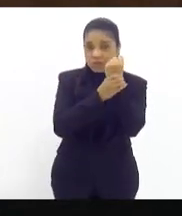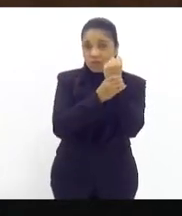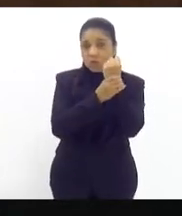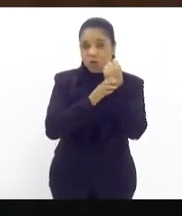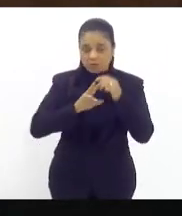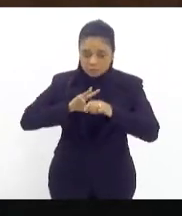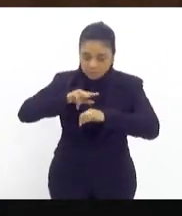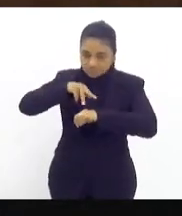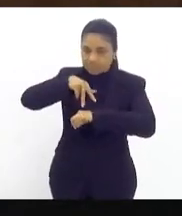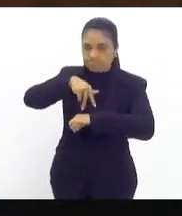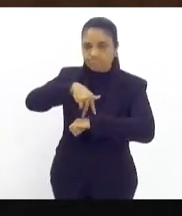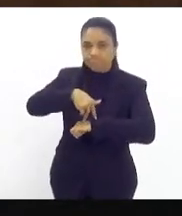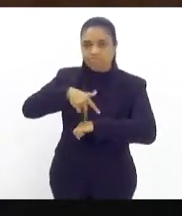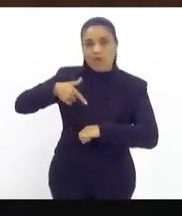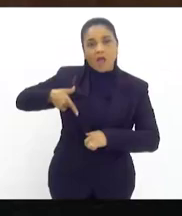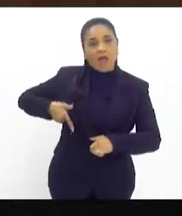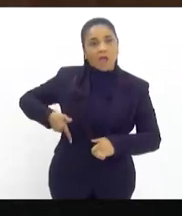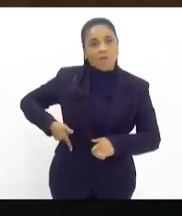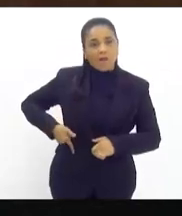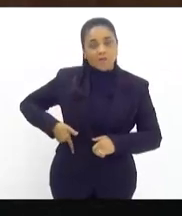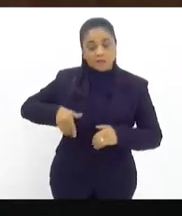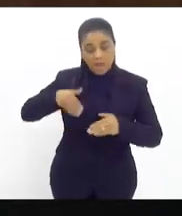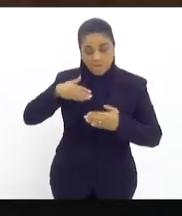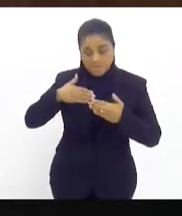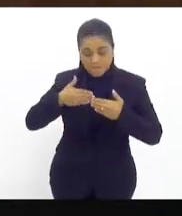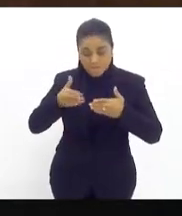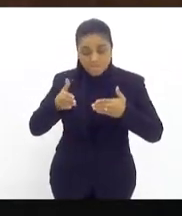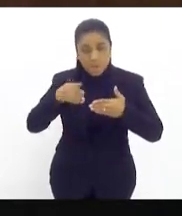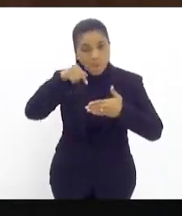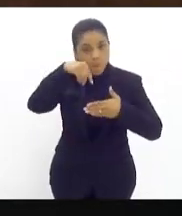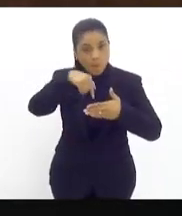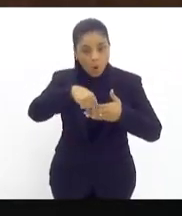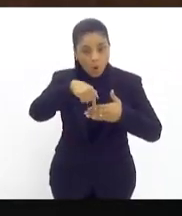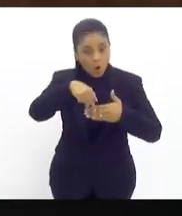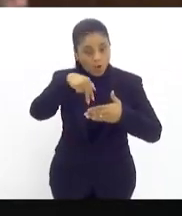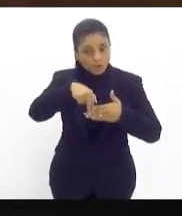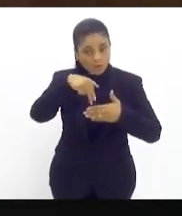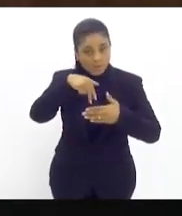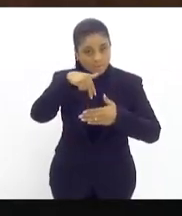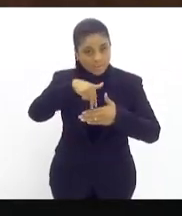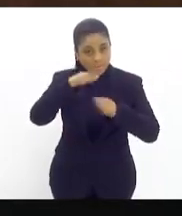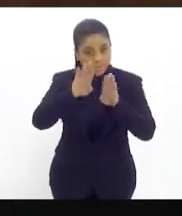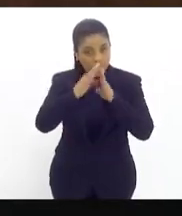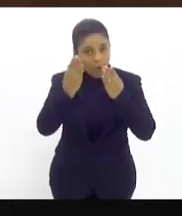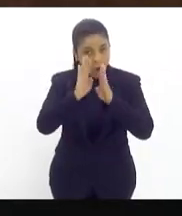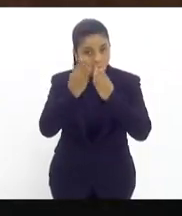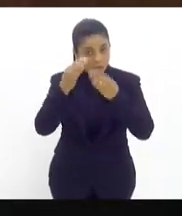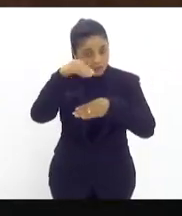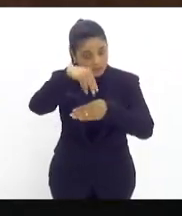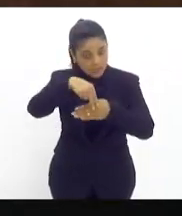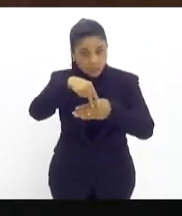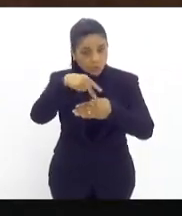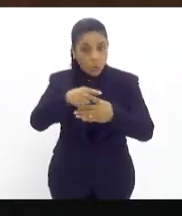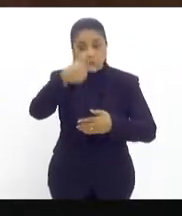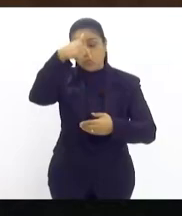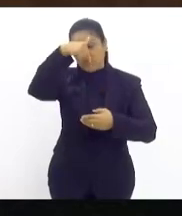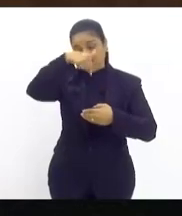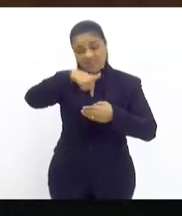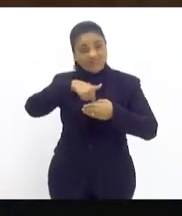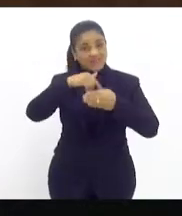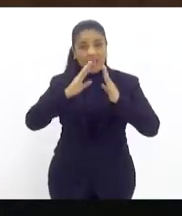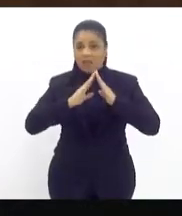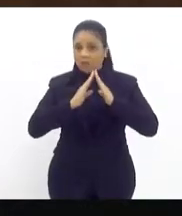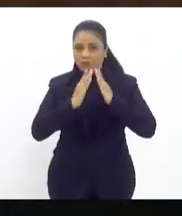na porta da escola não dentro da escola não ocupando a função do professor nem de qualquer outro